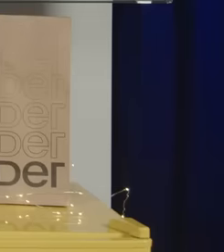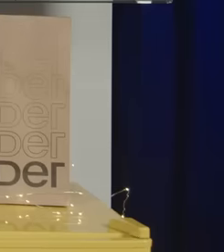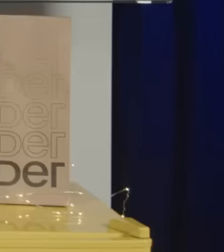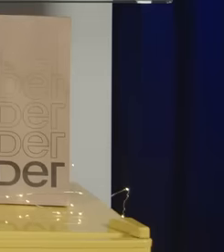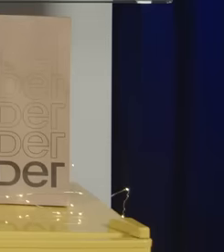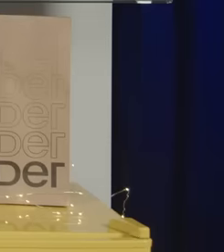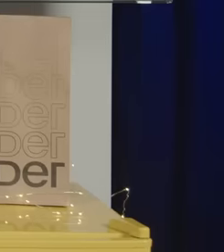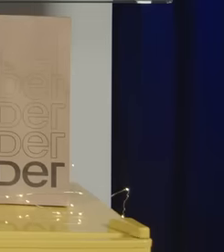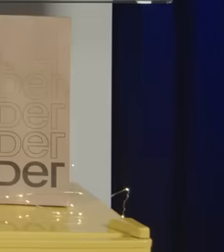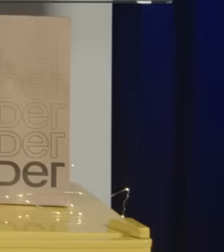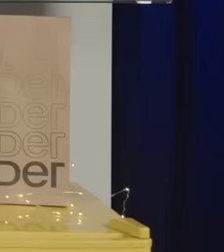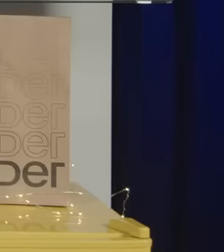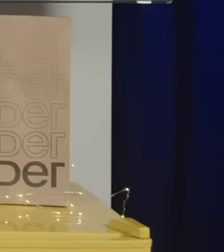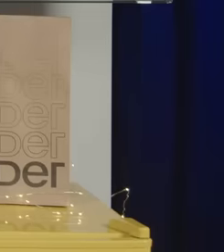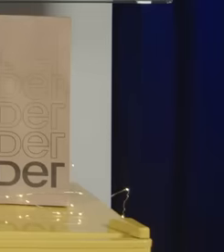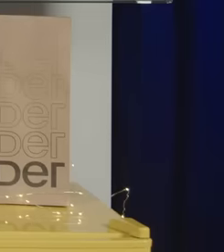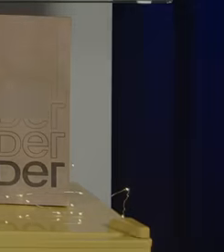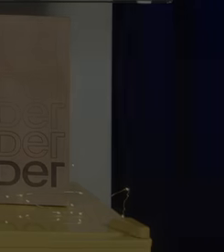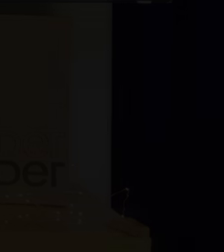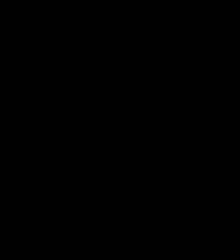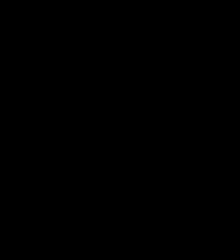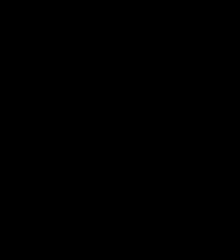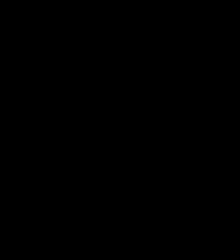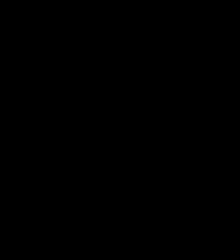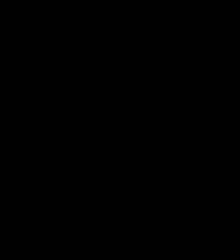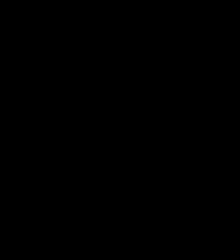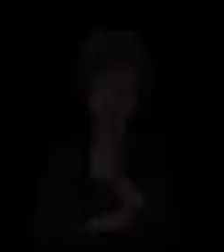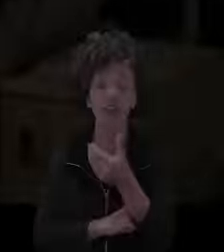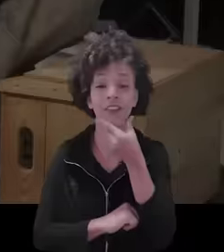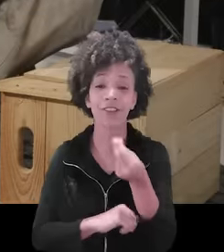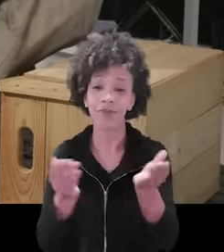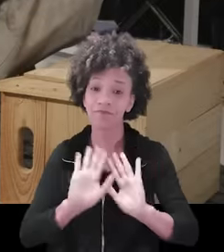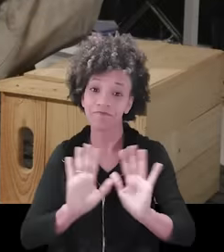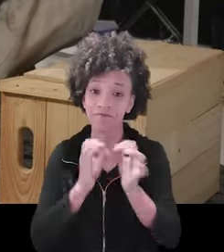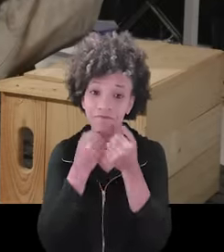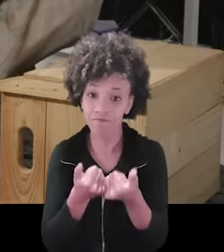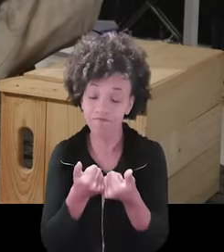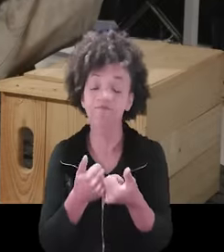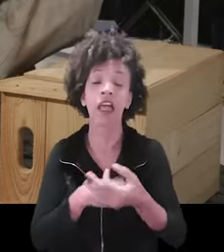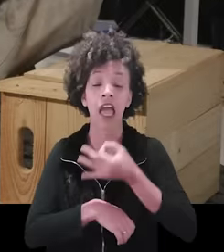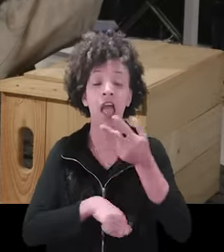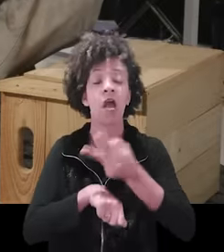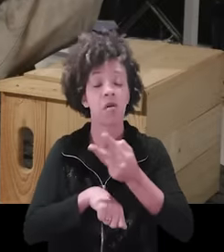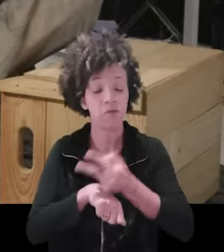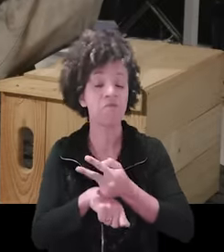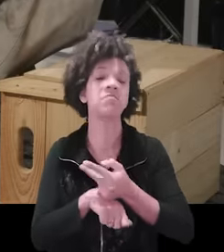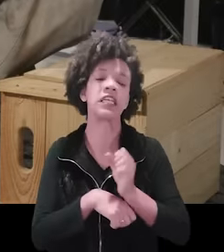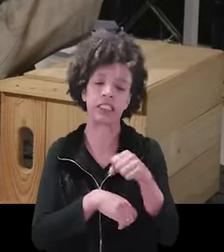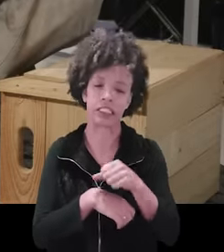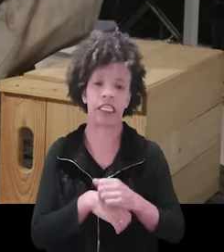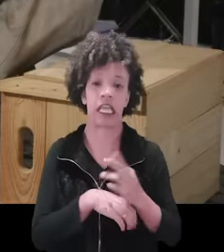quem sabendo que vem a gente vai fazer o único povo mas e é isso um abraço tchau tchau Keri senhoras e senhores esses